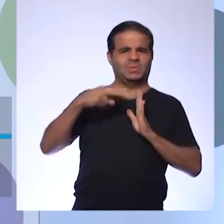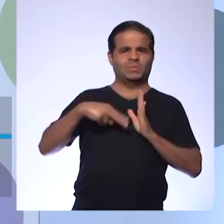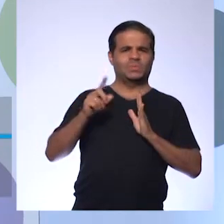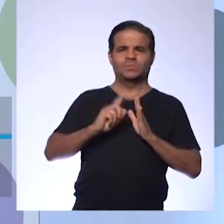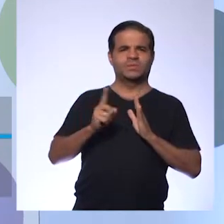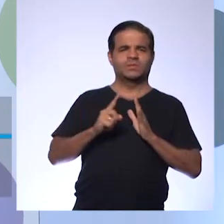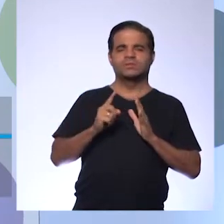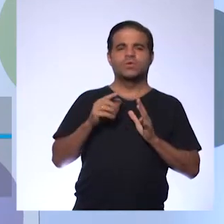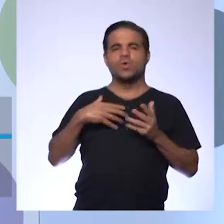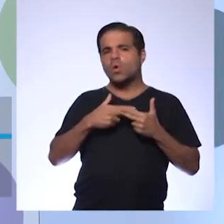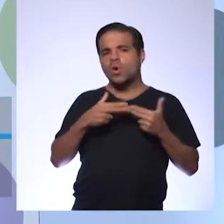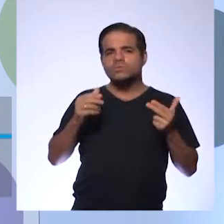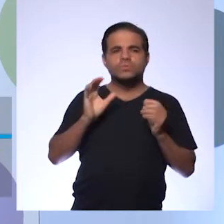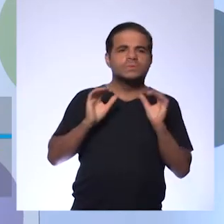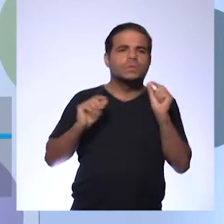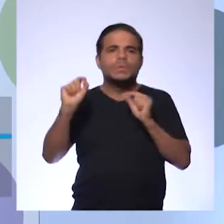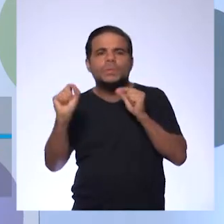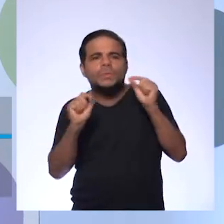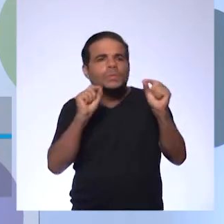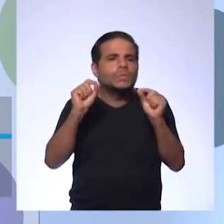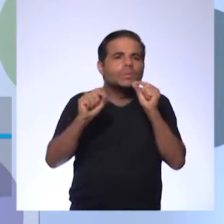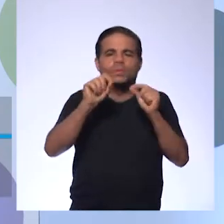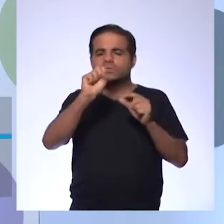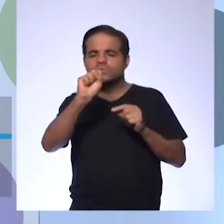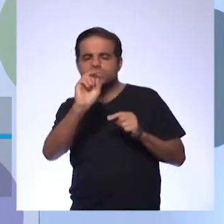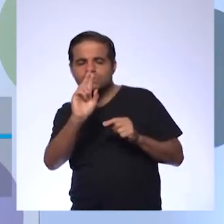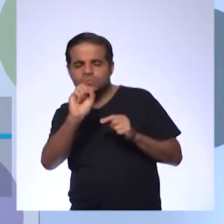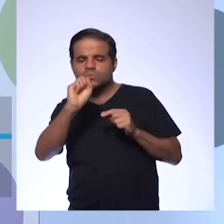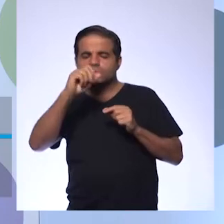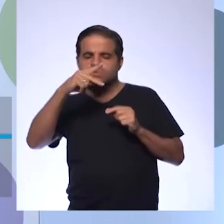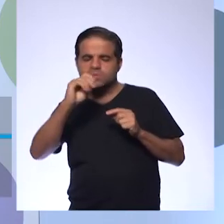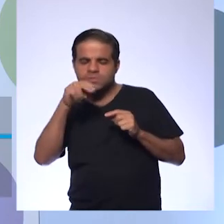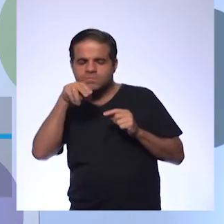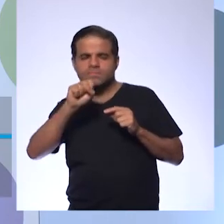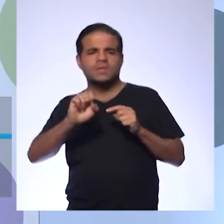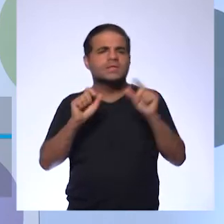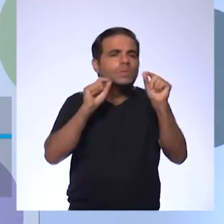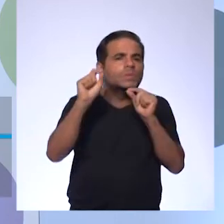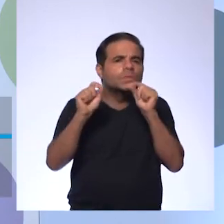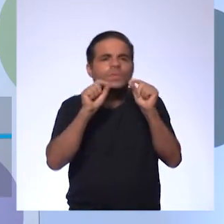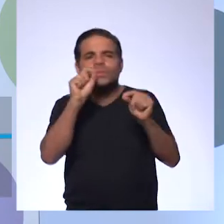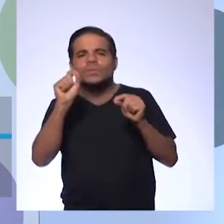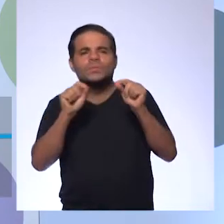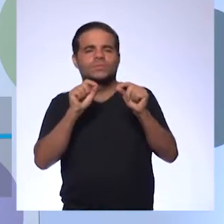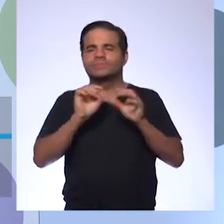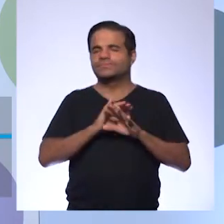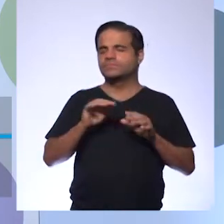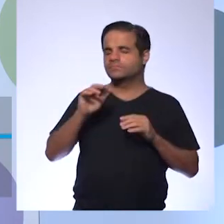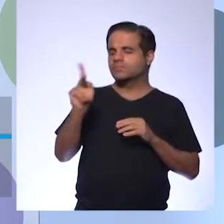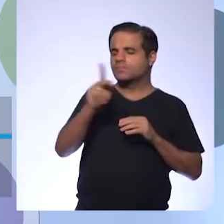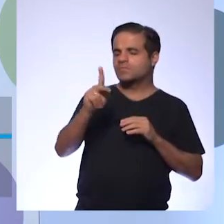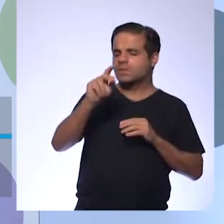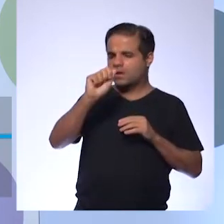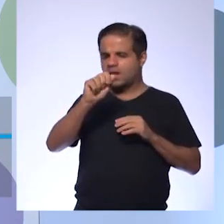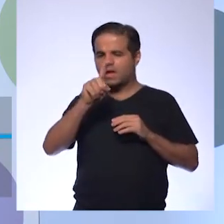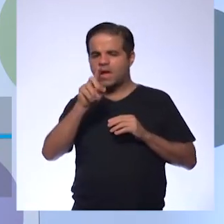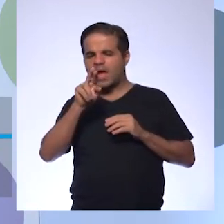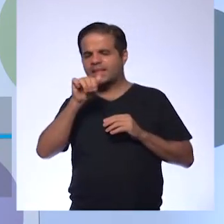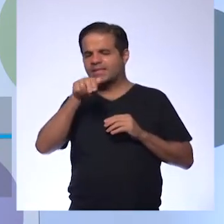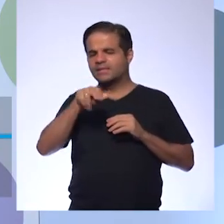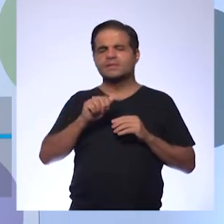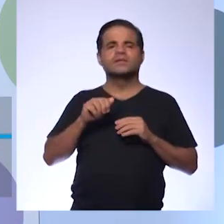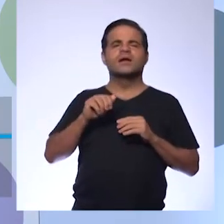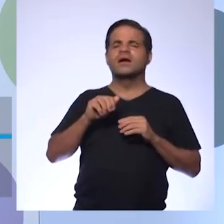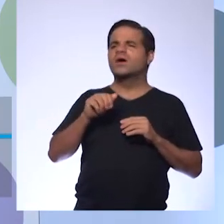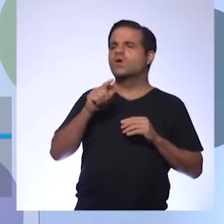de suspense. E tem a professora Adriana, boa tarde, professora Adriana. Professora Adriana, abraço. Olha só, o Lucas, engraçado. Não gosto